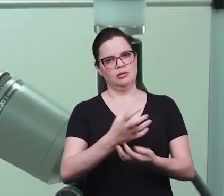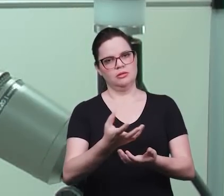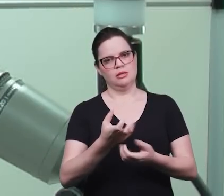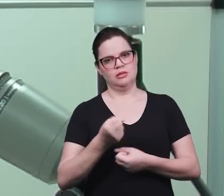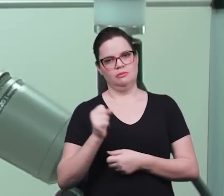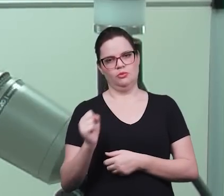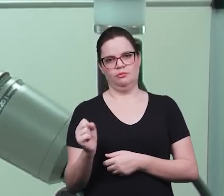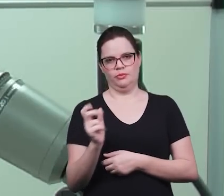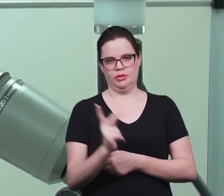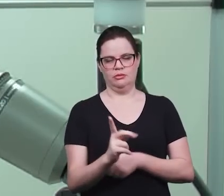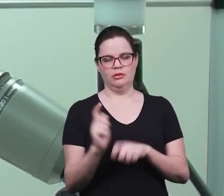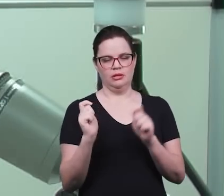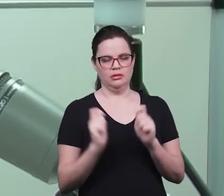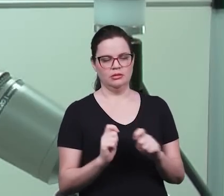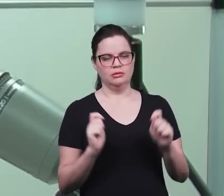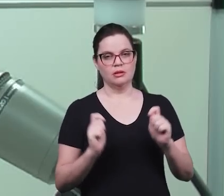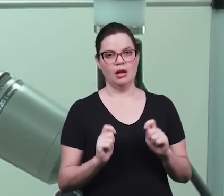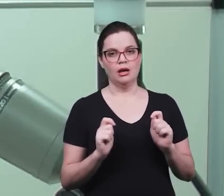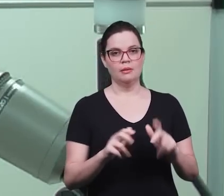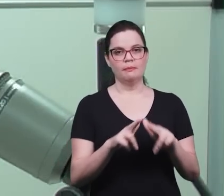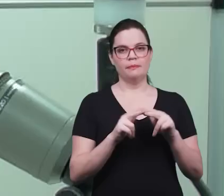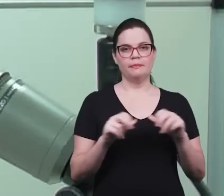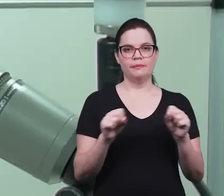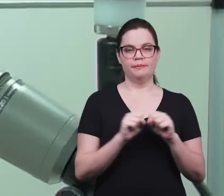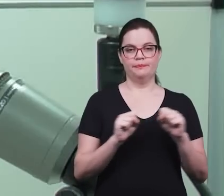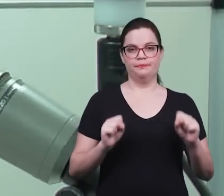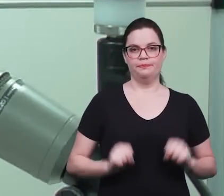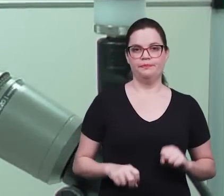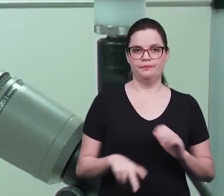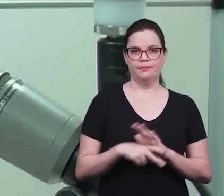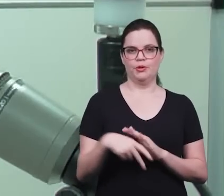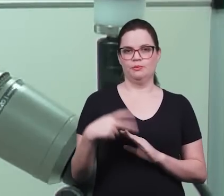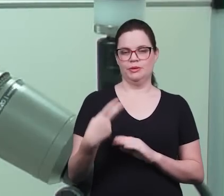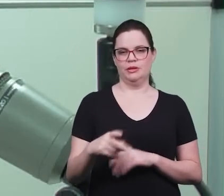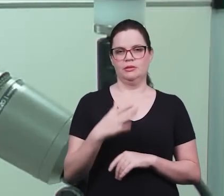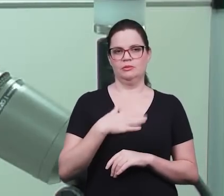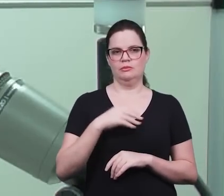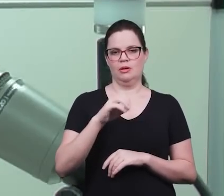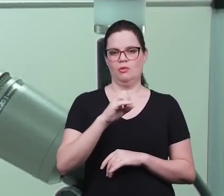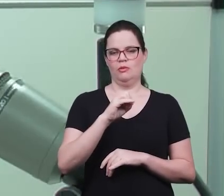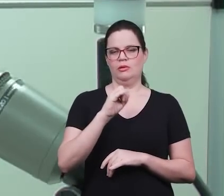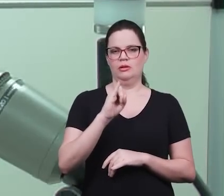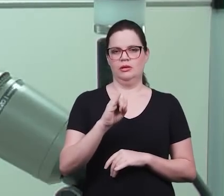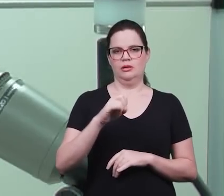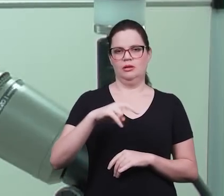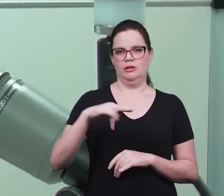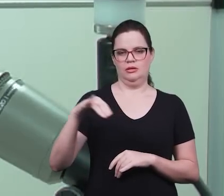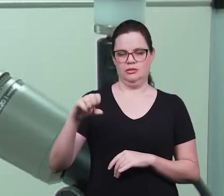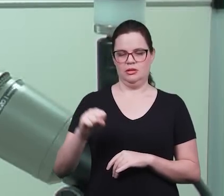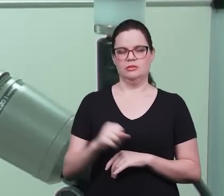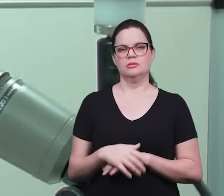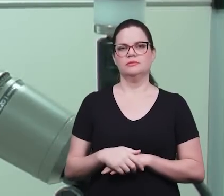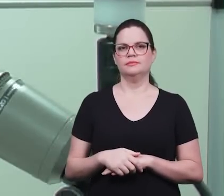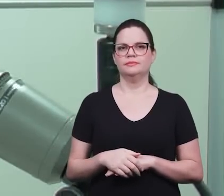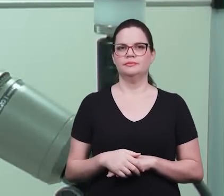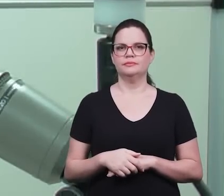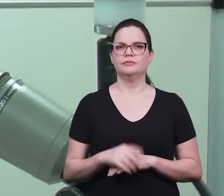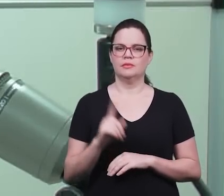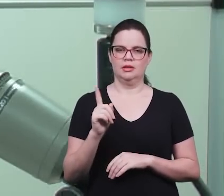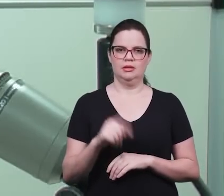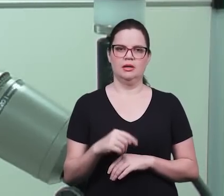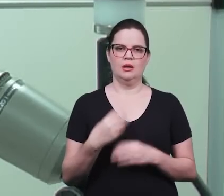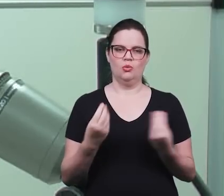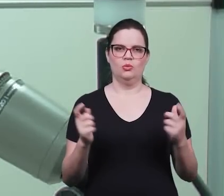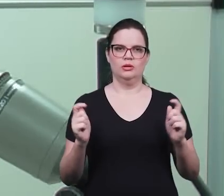contra-cheques pelo sistema do meu INSS, por exemplo, que é uma das formas, né? Que é um